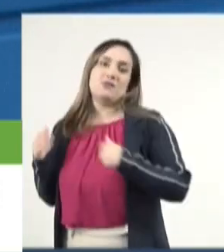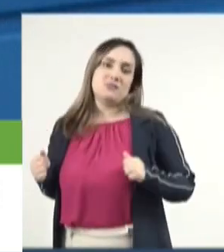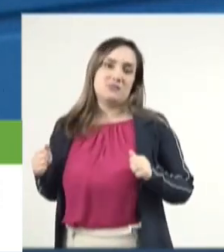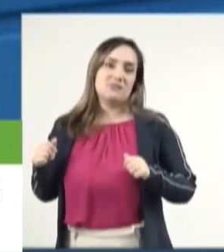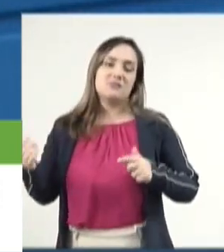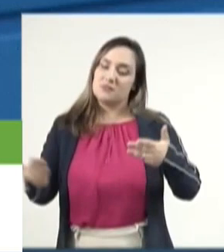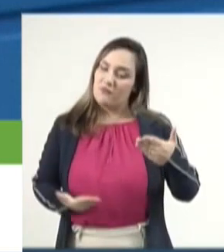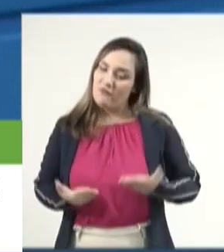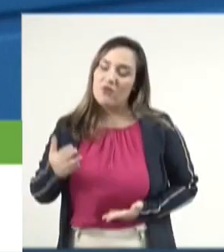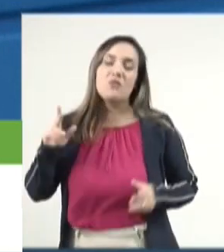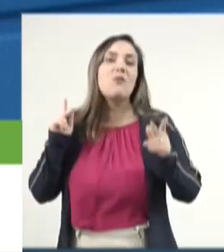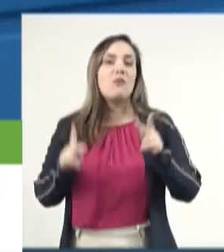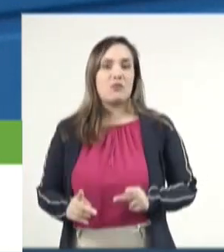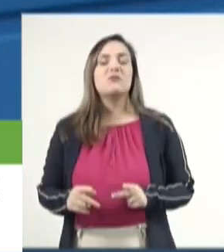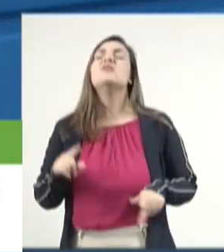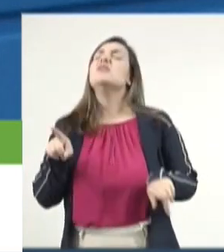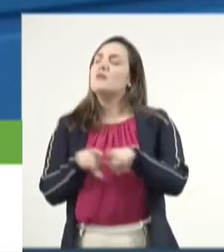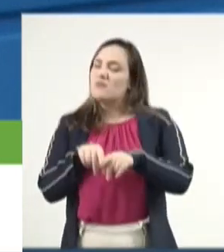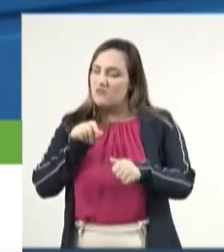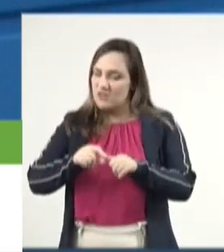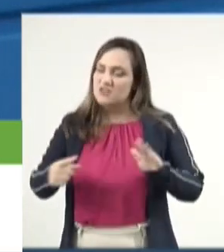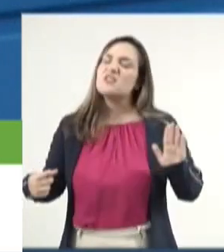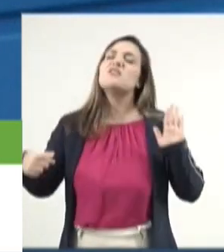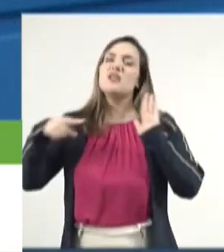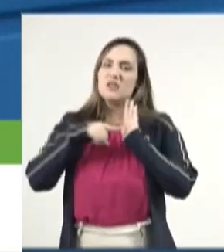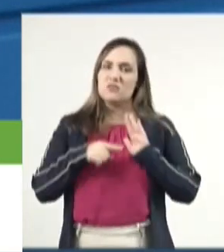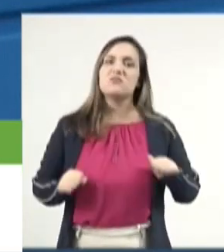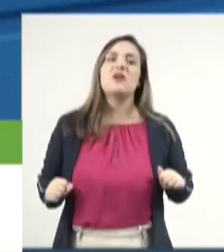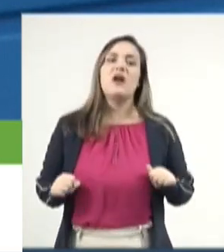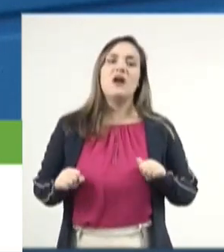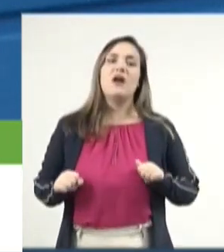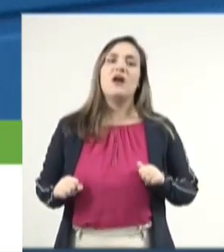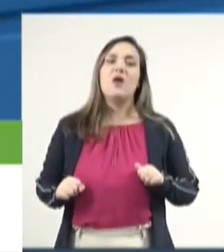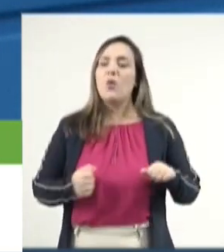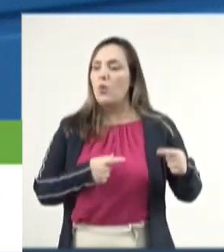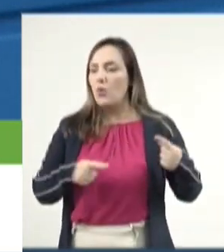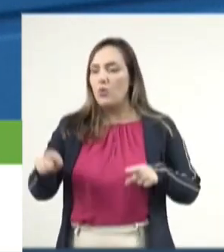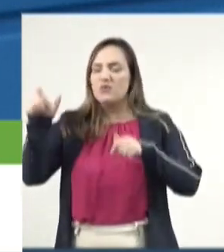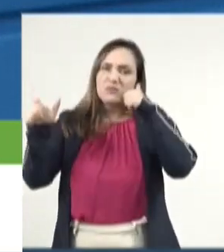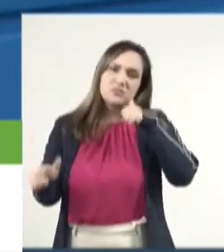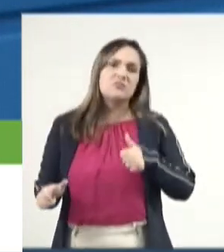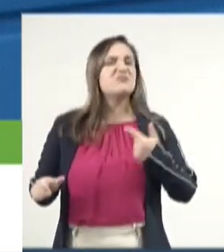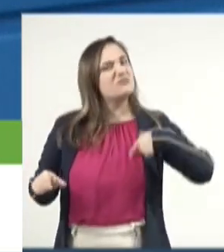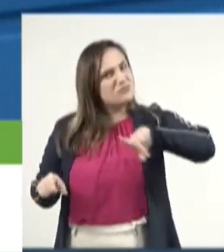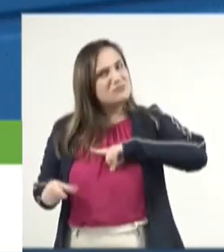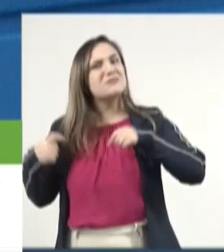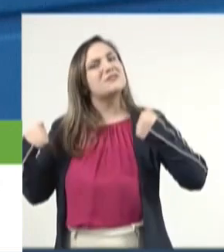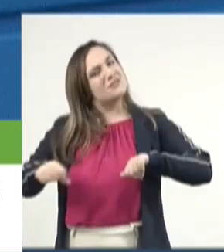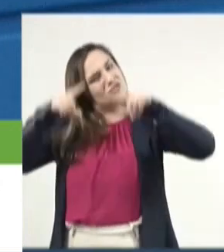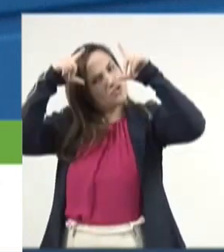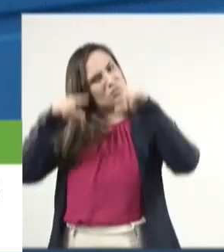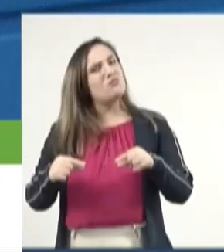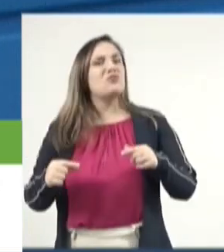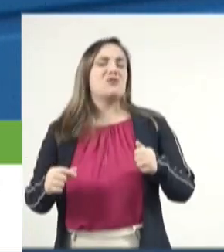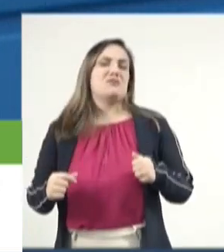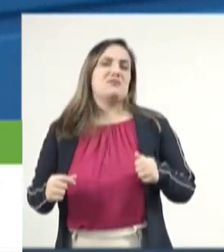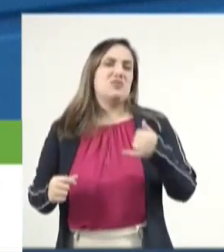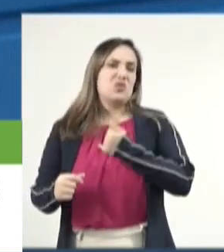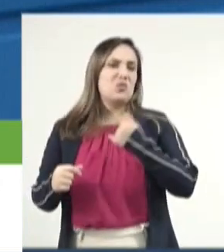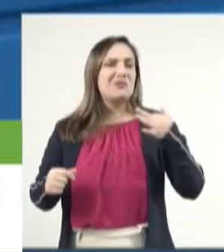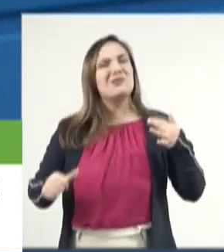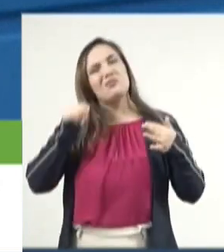o serviço público e denunciem essa violência praticada contra elas, para que a gente diminua o número